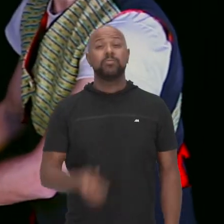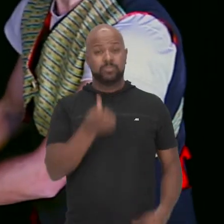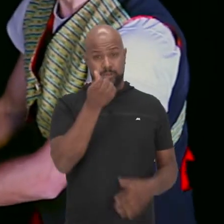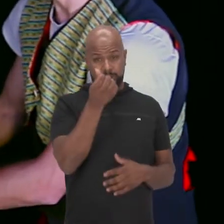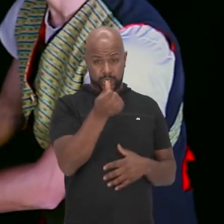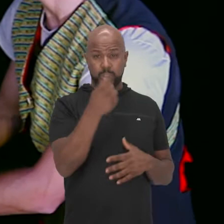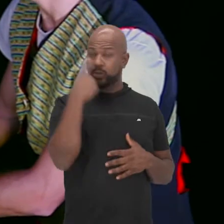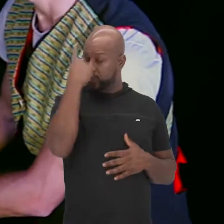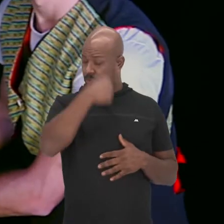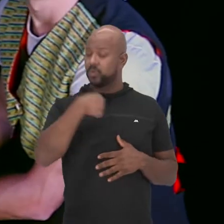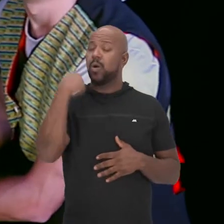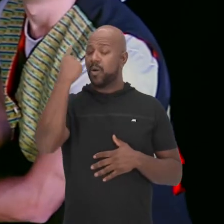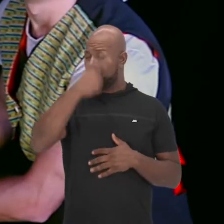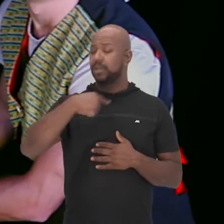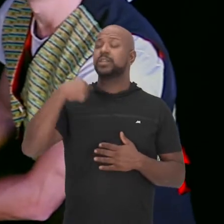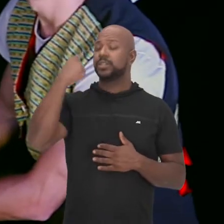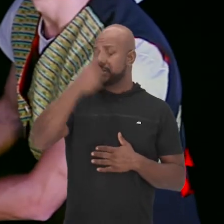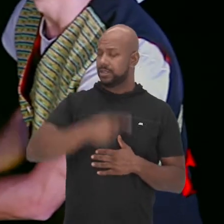Saint George